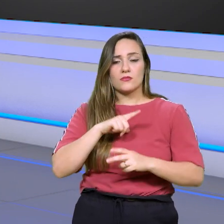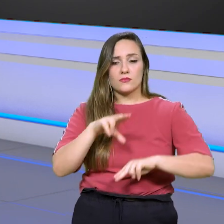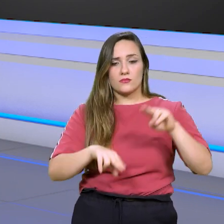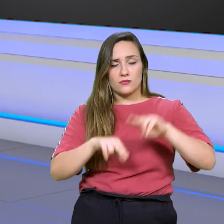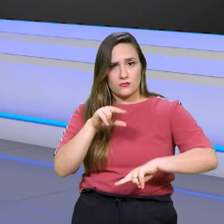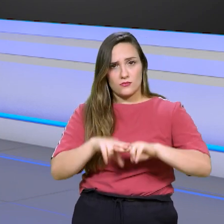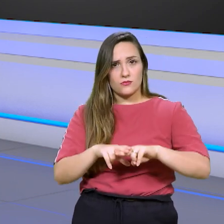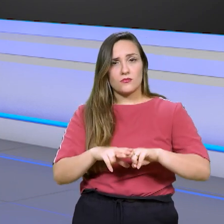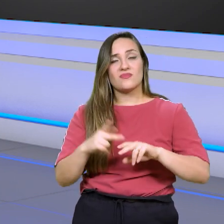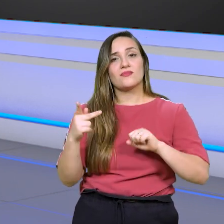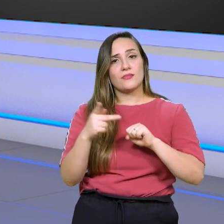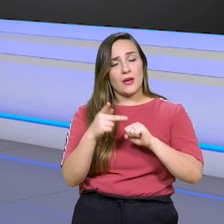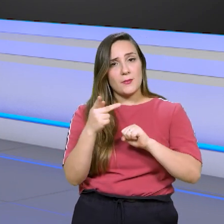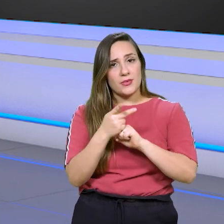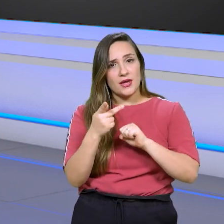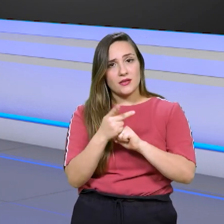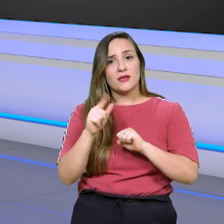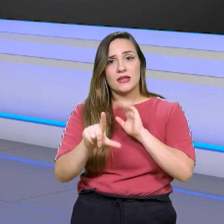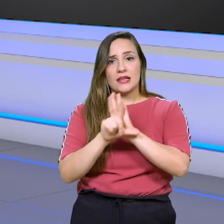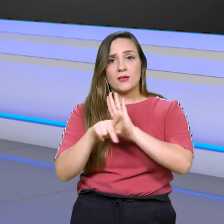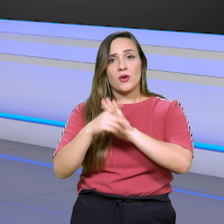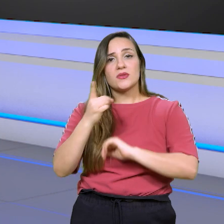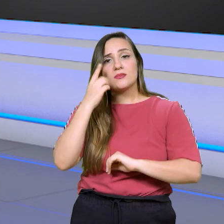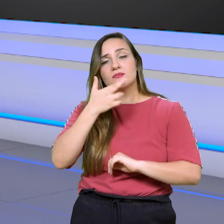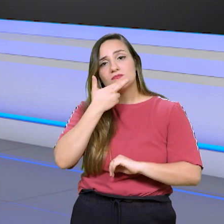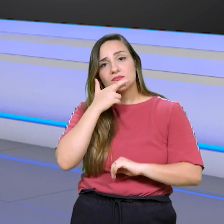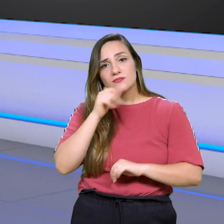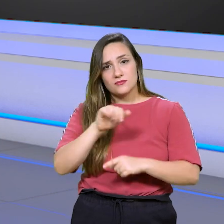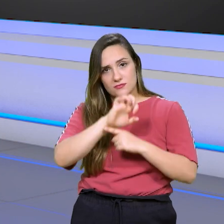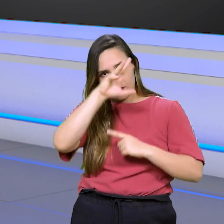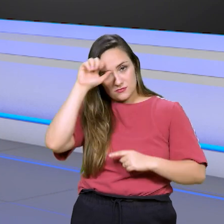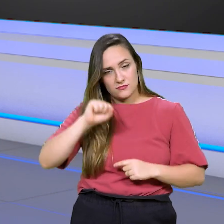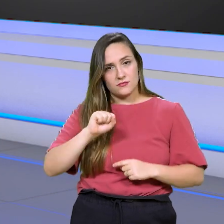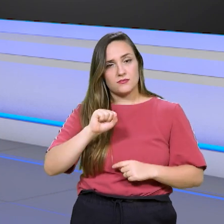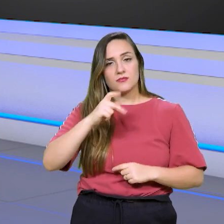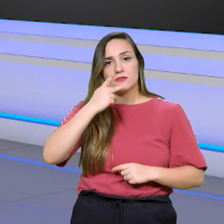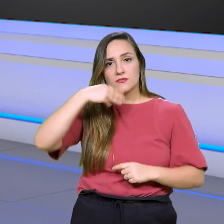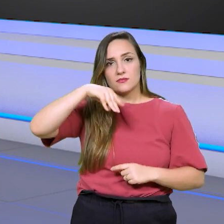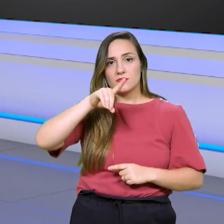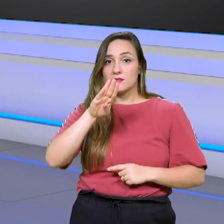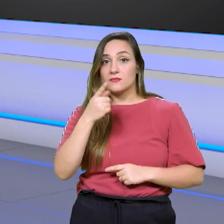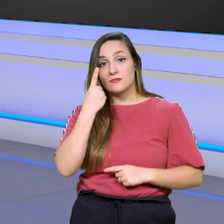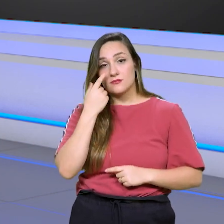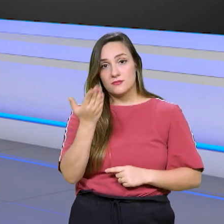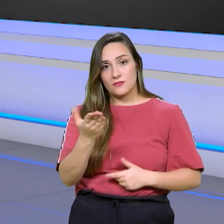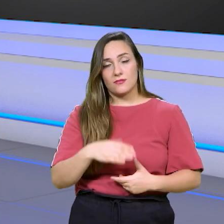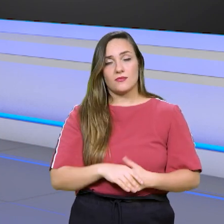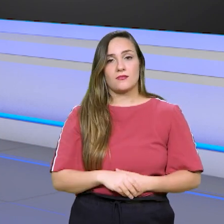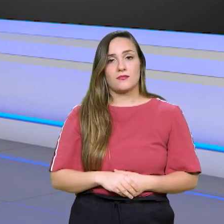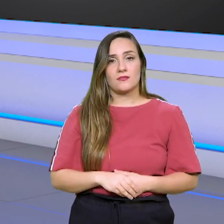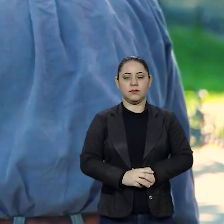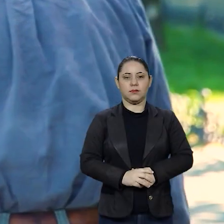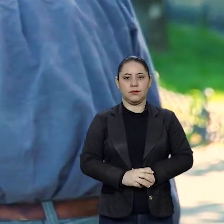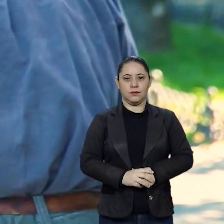promove a campanha Junho Prata, lei de autoria do deputado Renato Câmara, do MDB.